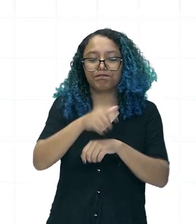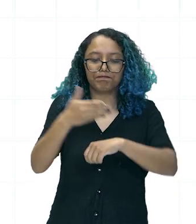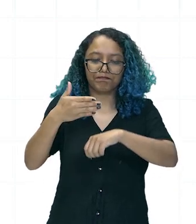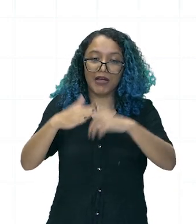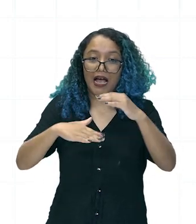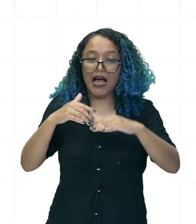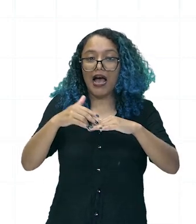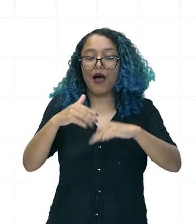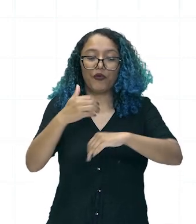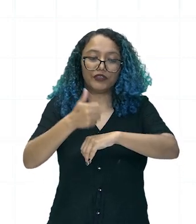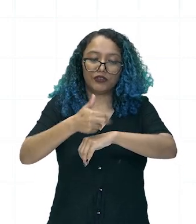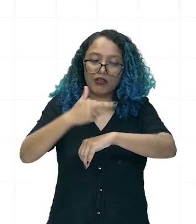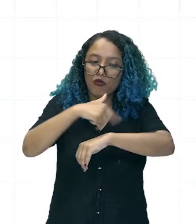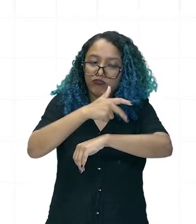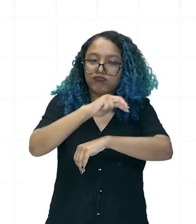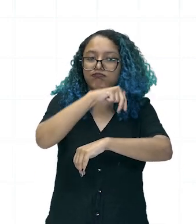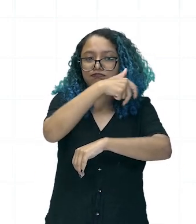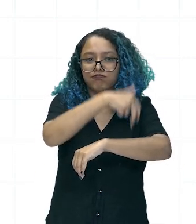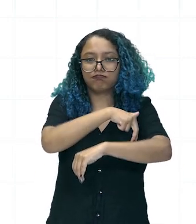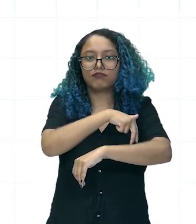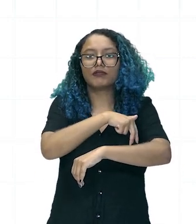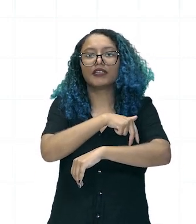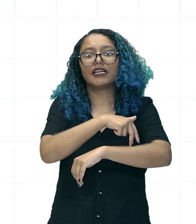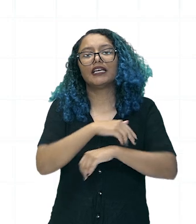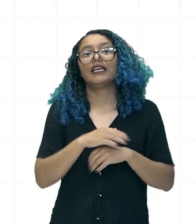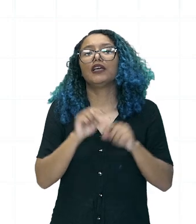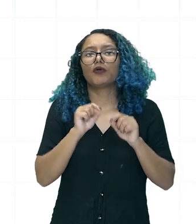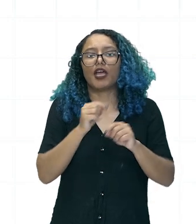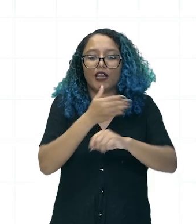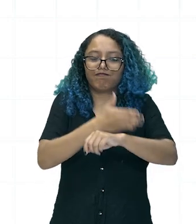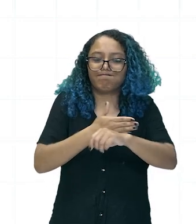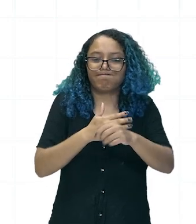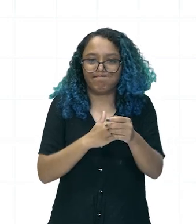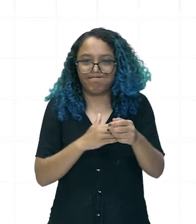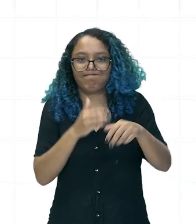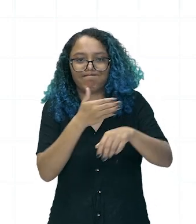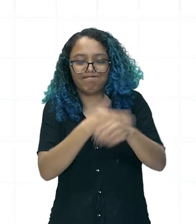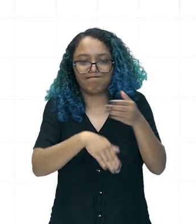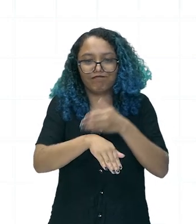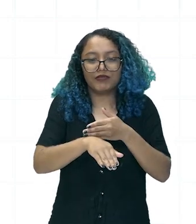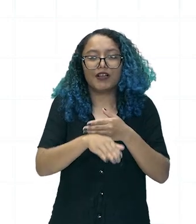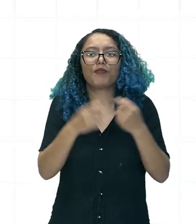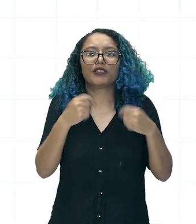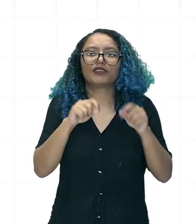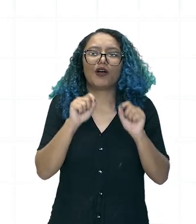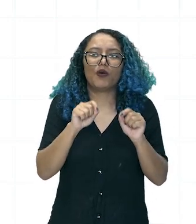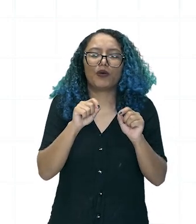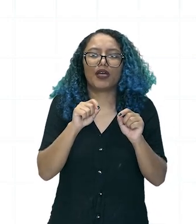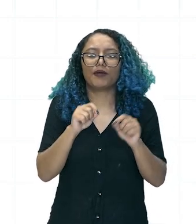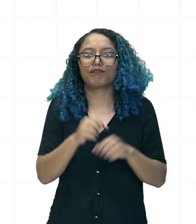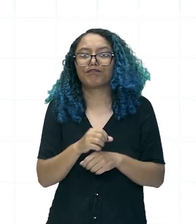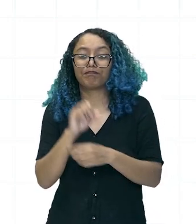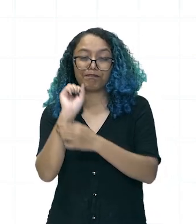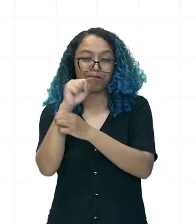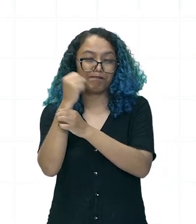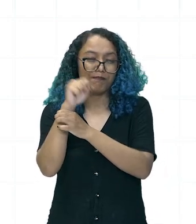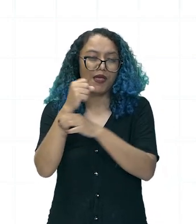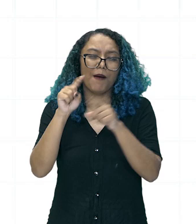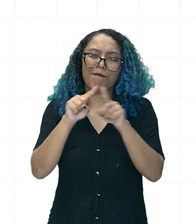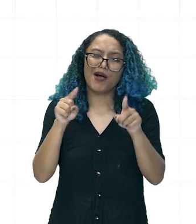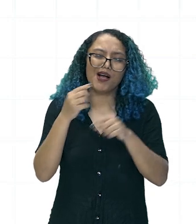para isso ele sistematizou e continua sistematizando treinamentos físicos. E aí eu quero apresentar alguns